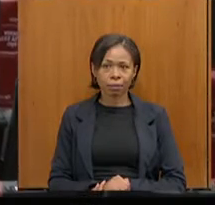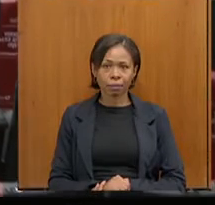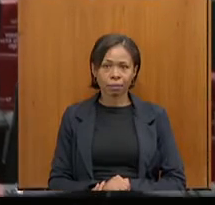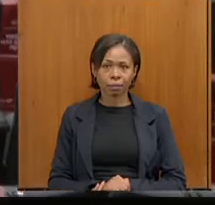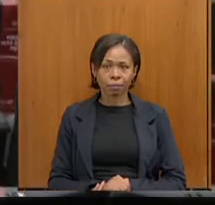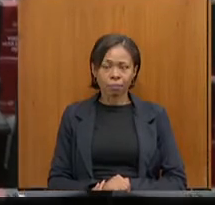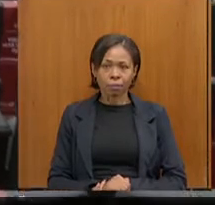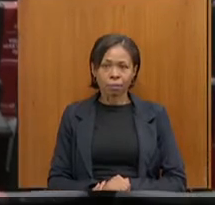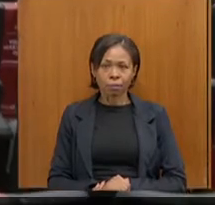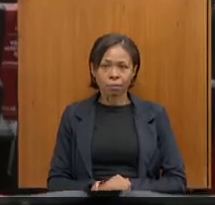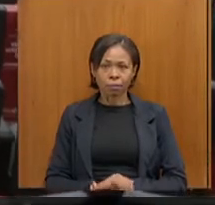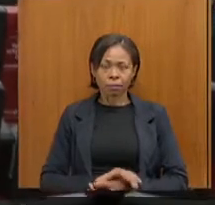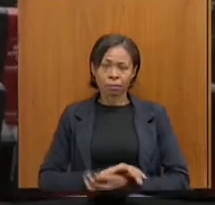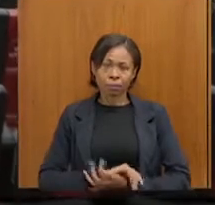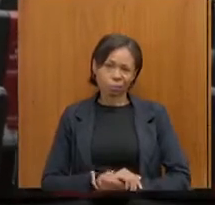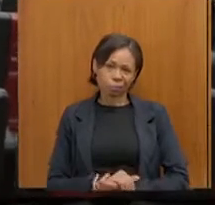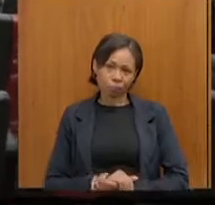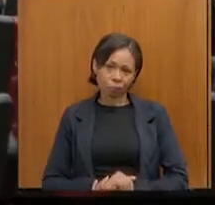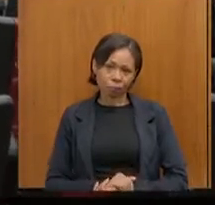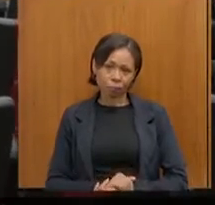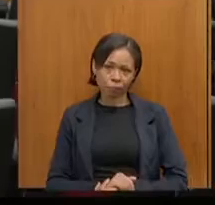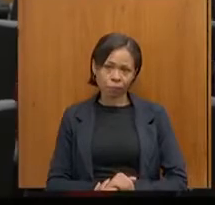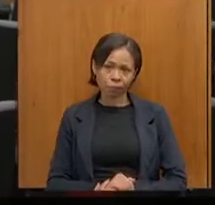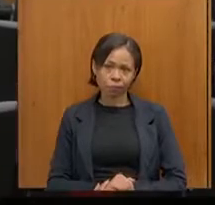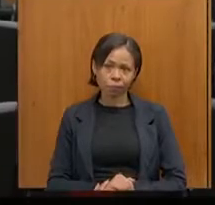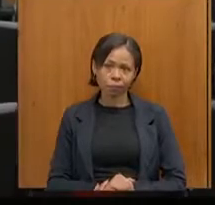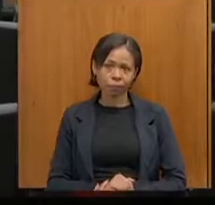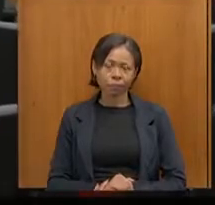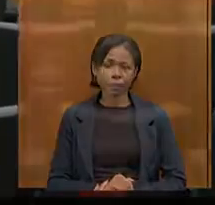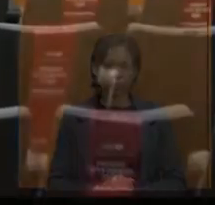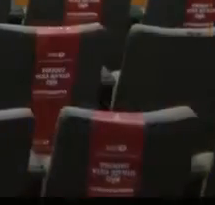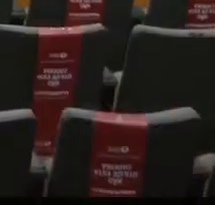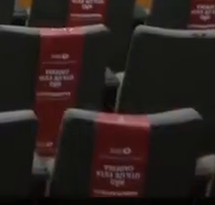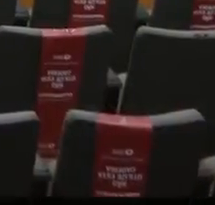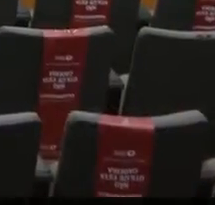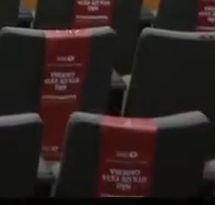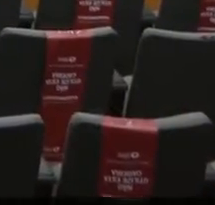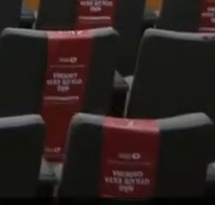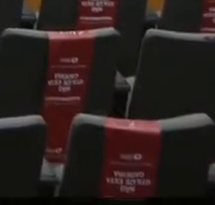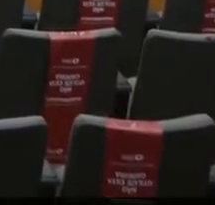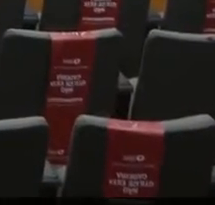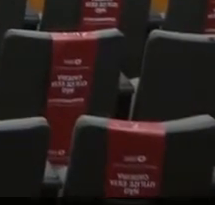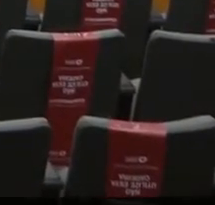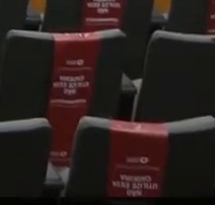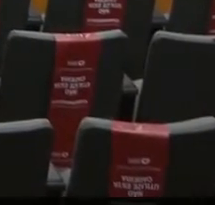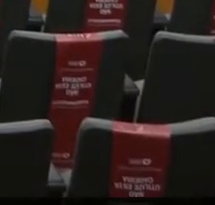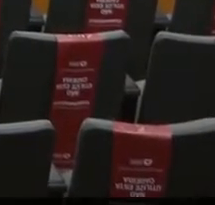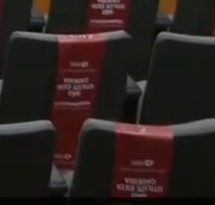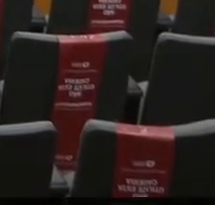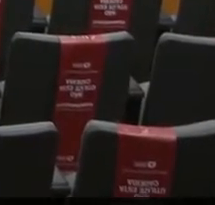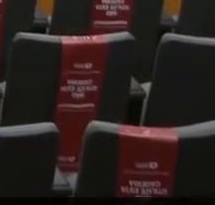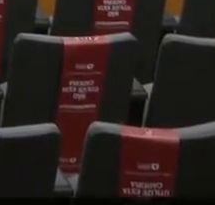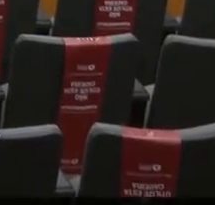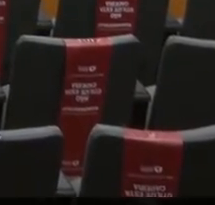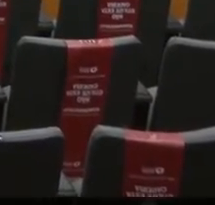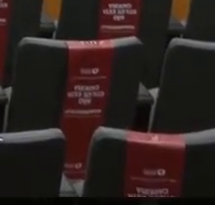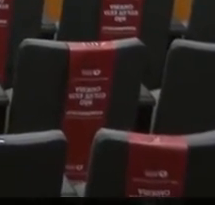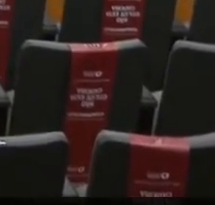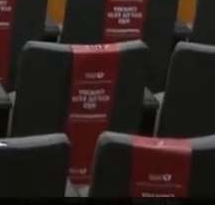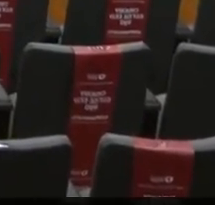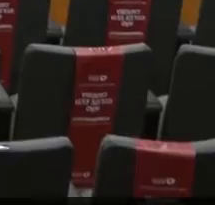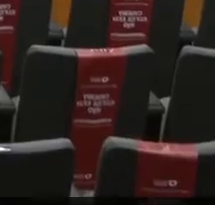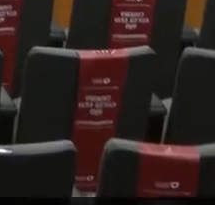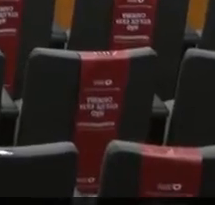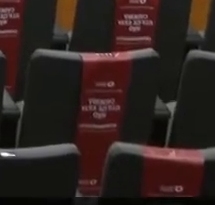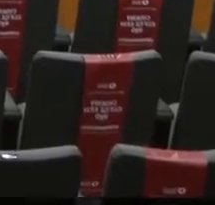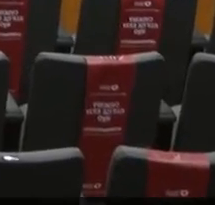a panela É normal a roxa A roxa eu posso